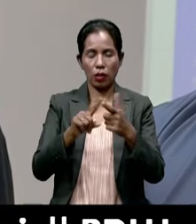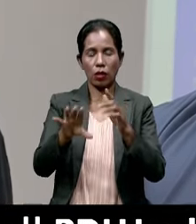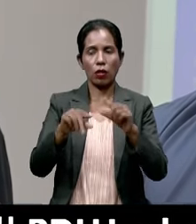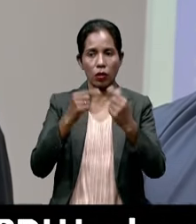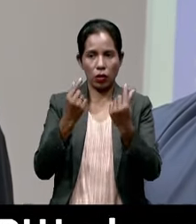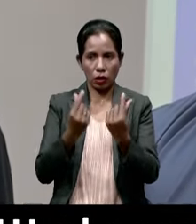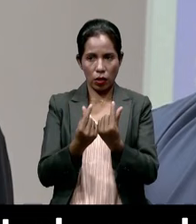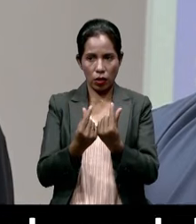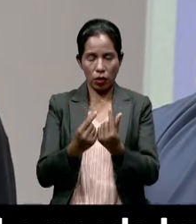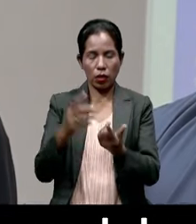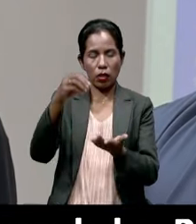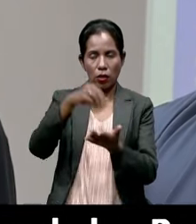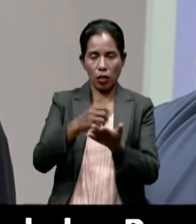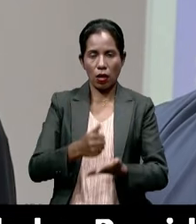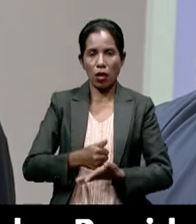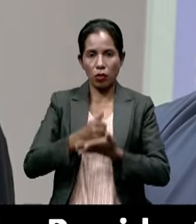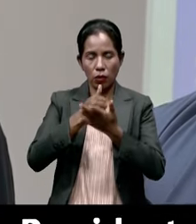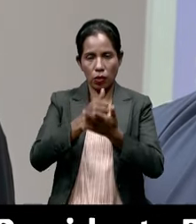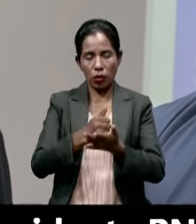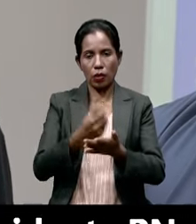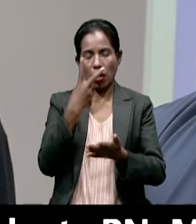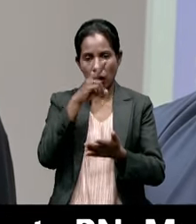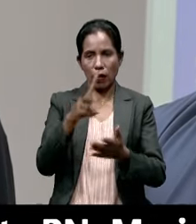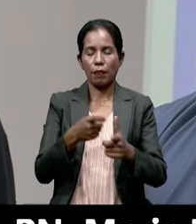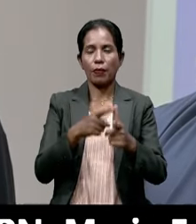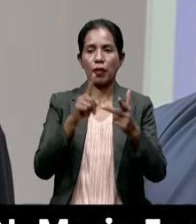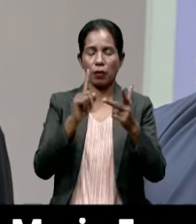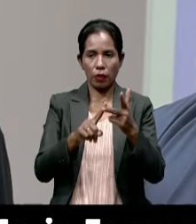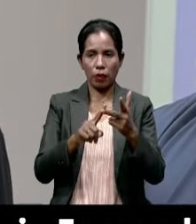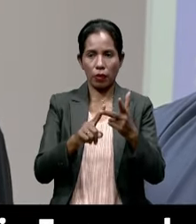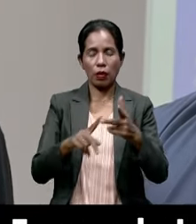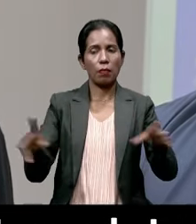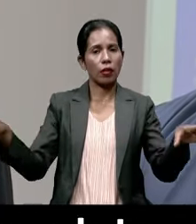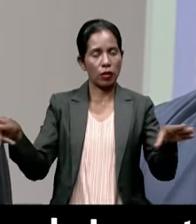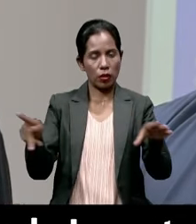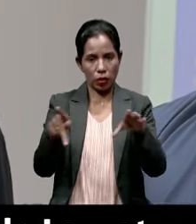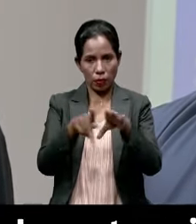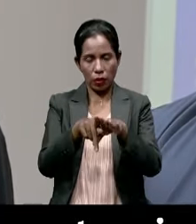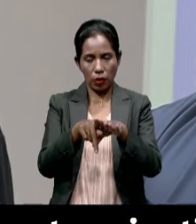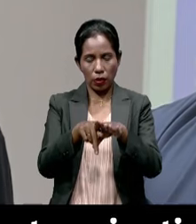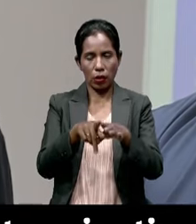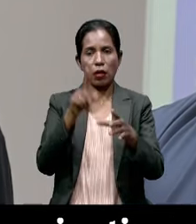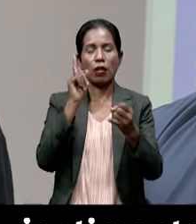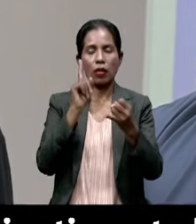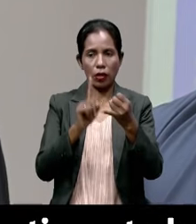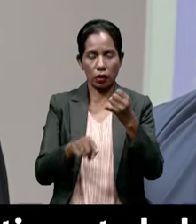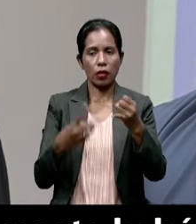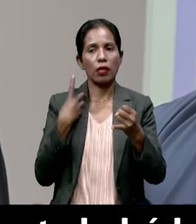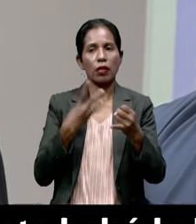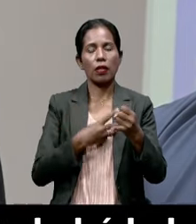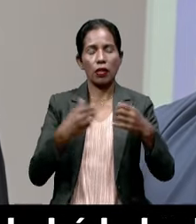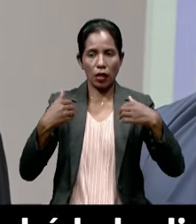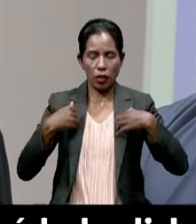sa setau matan baidane, rosi hare. Depois, participação. No ikus liu, ita iha